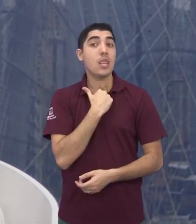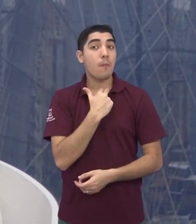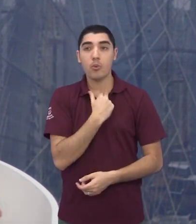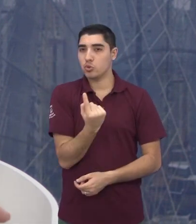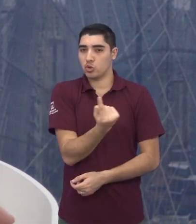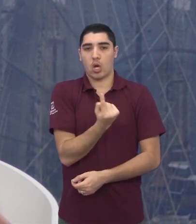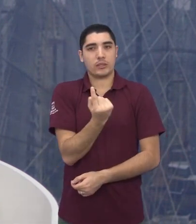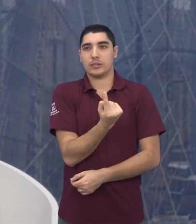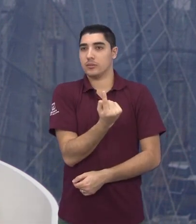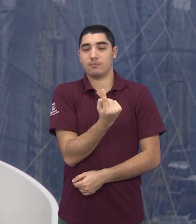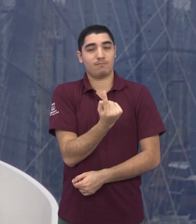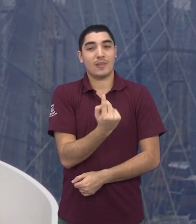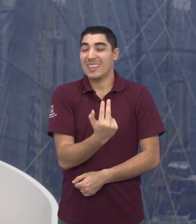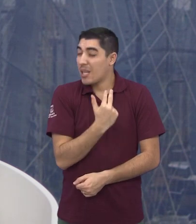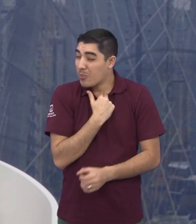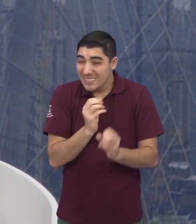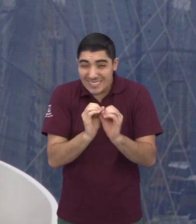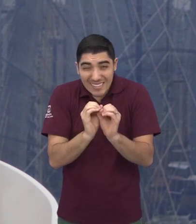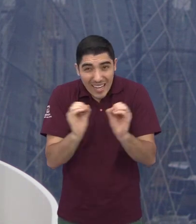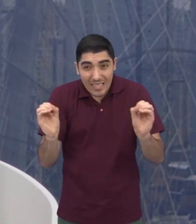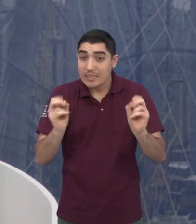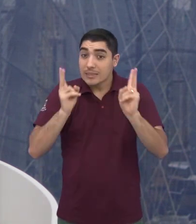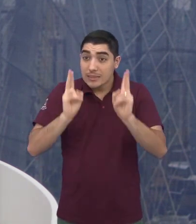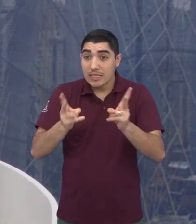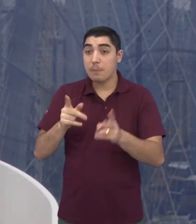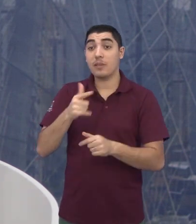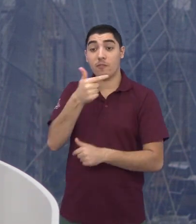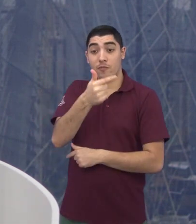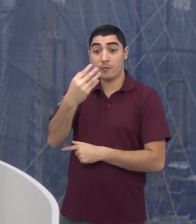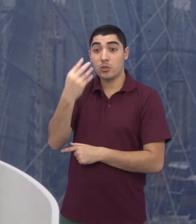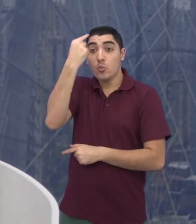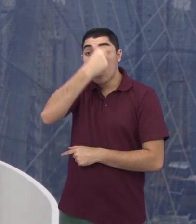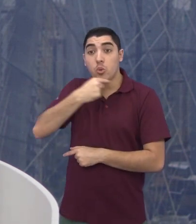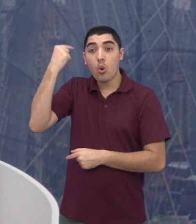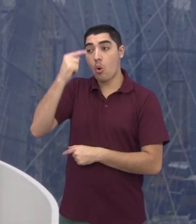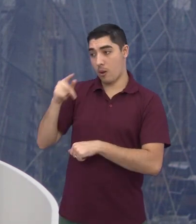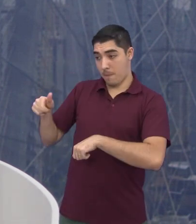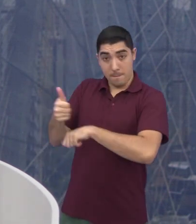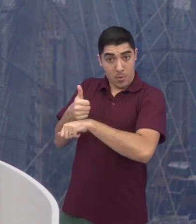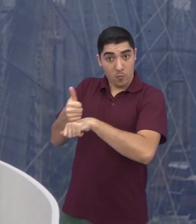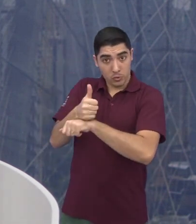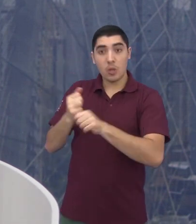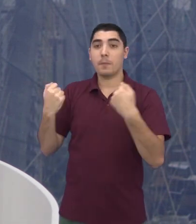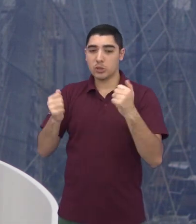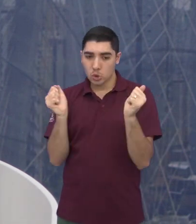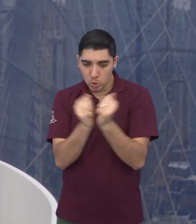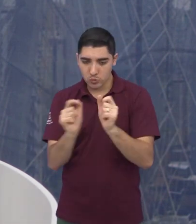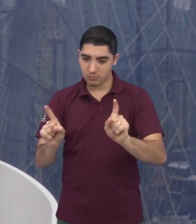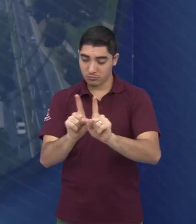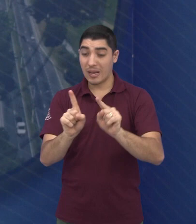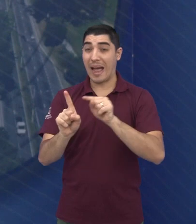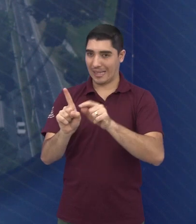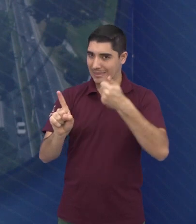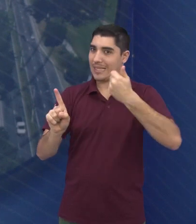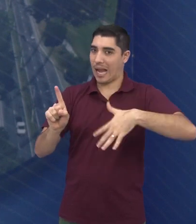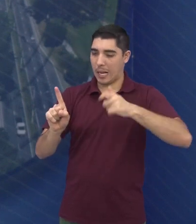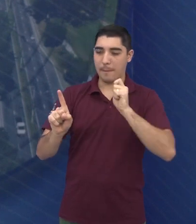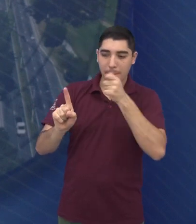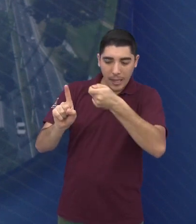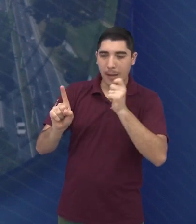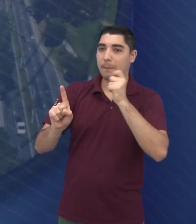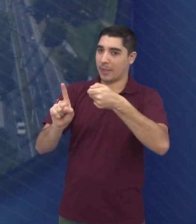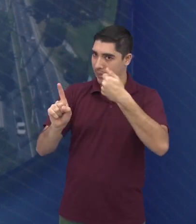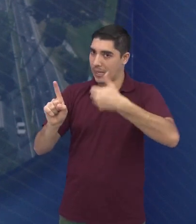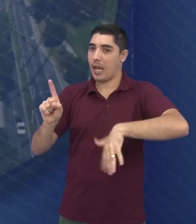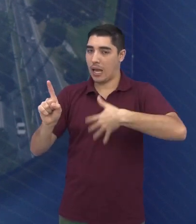precisar de cuidadores, de cuidadoras durante 24 horas por dia, e isso tem um custo bastante elevado. A Débora falou sobre a